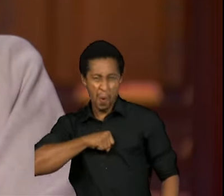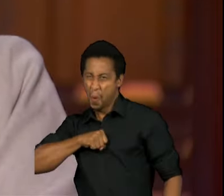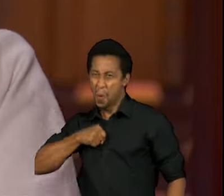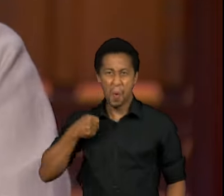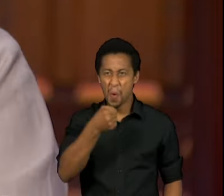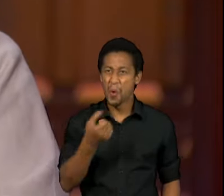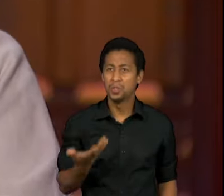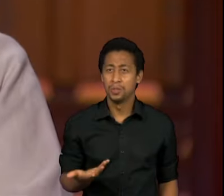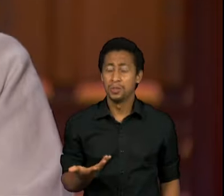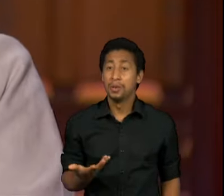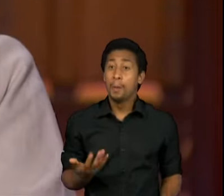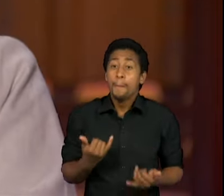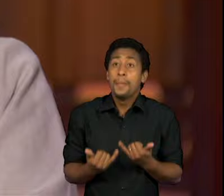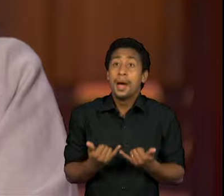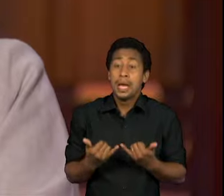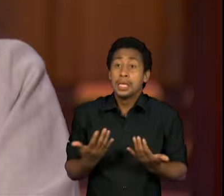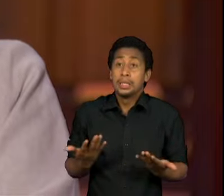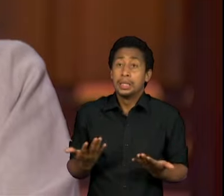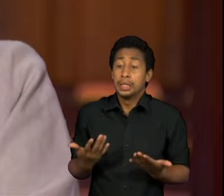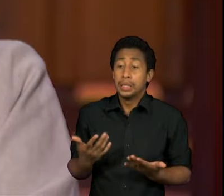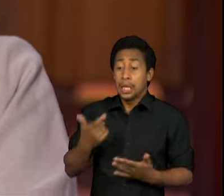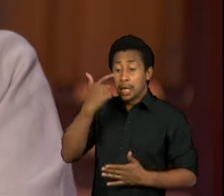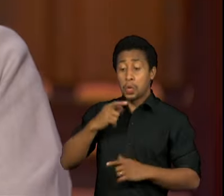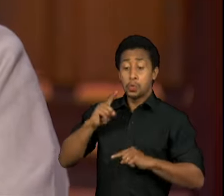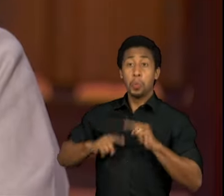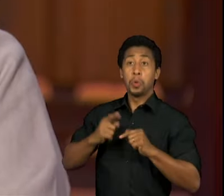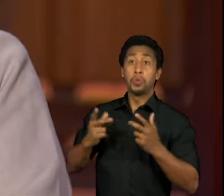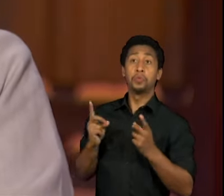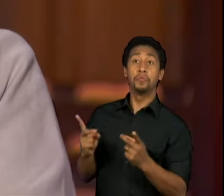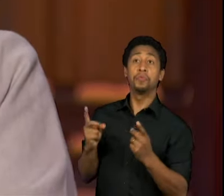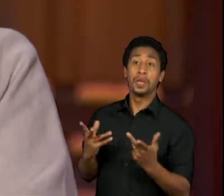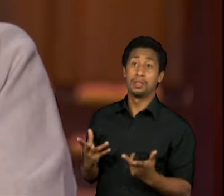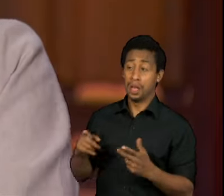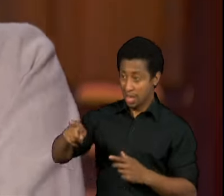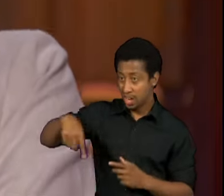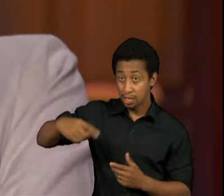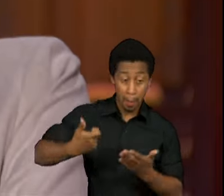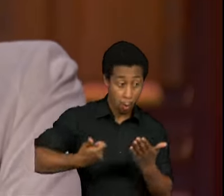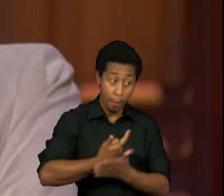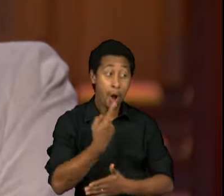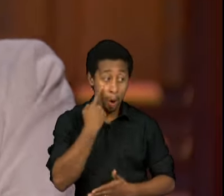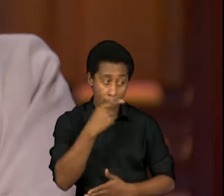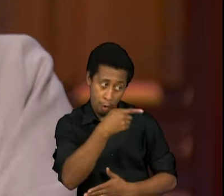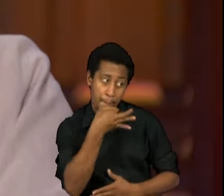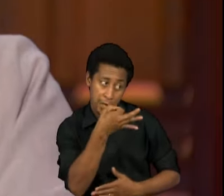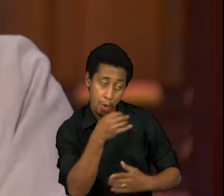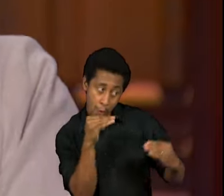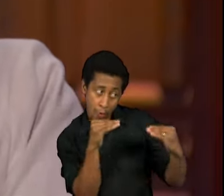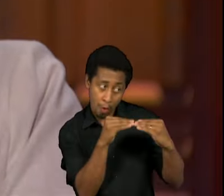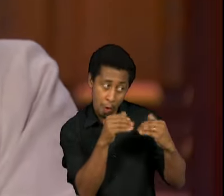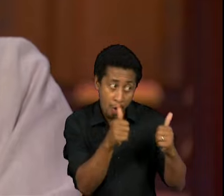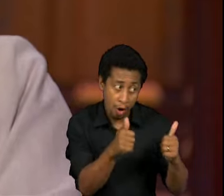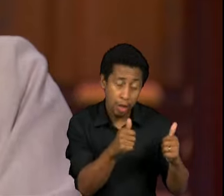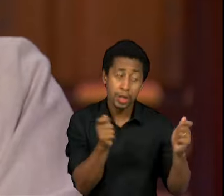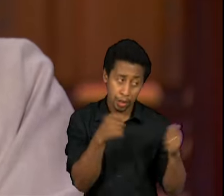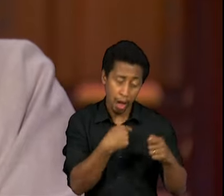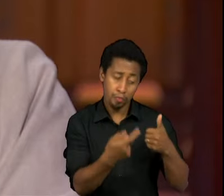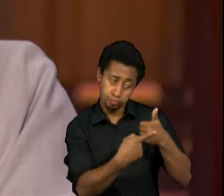consumir e para continuar consumindo você você tem que falar tudo que eu quero senão eu não quero mais é então uma